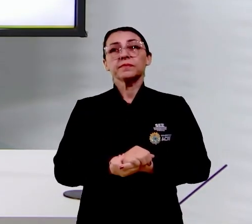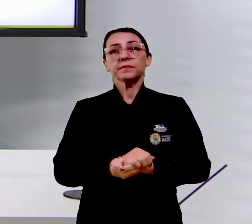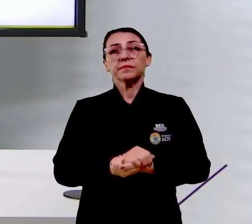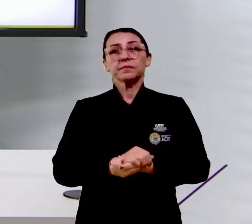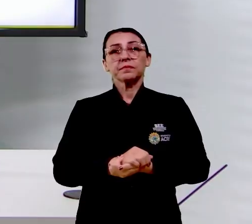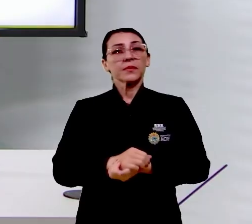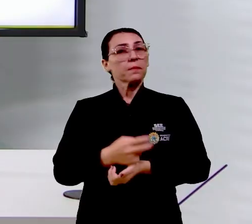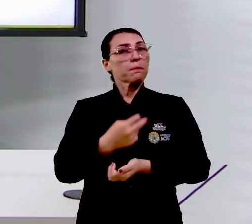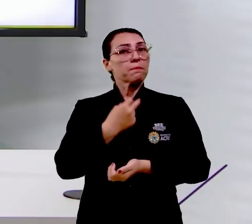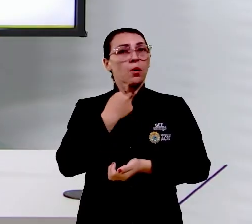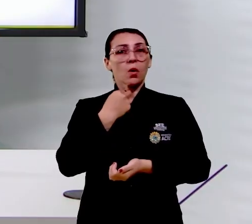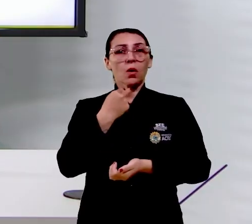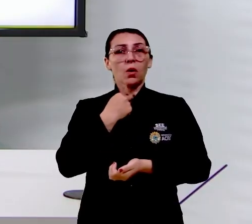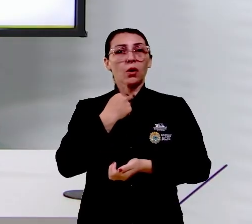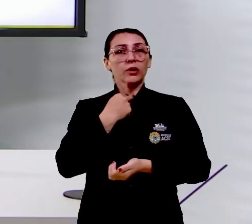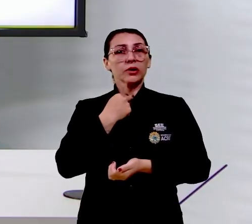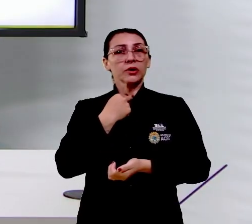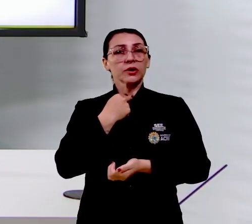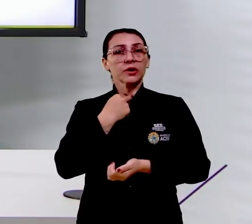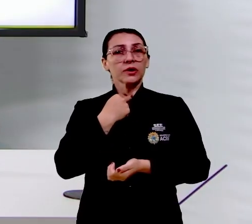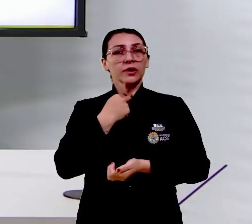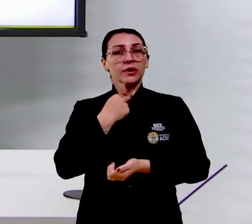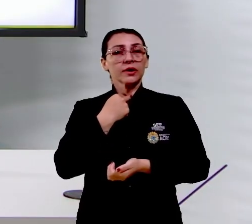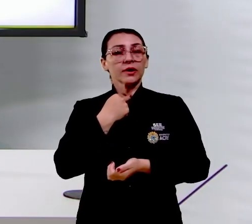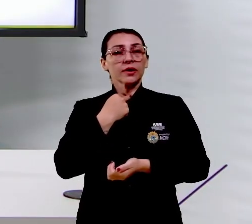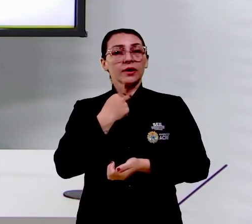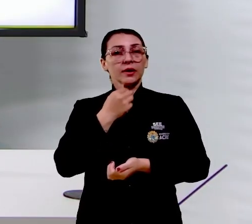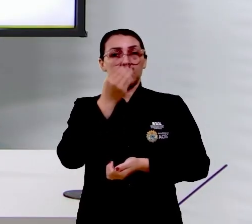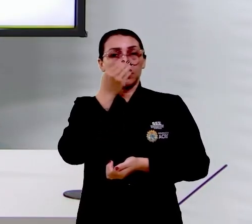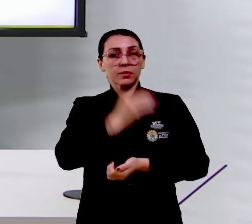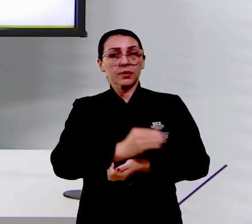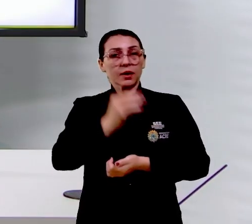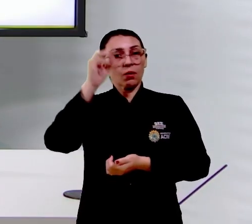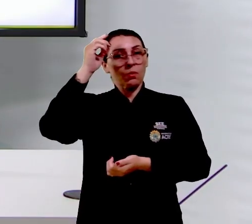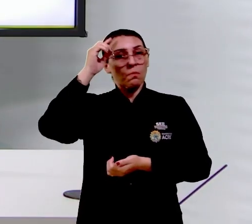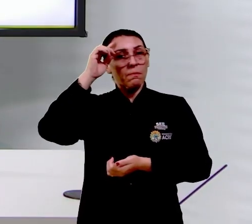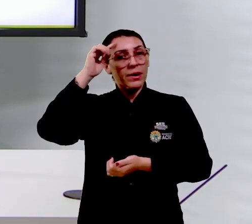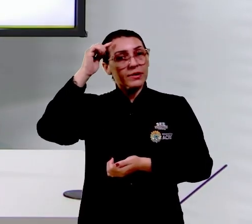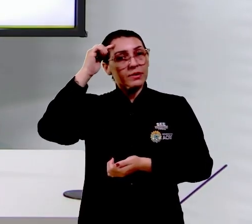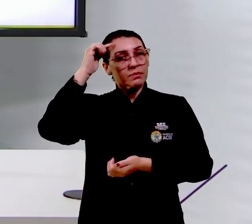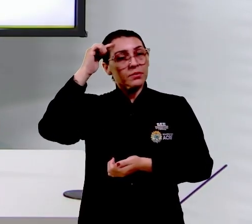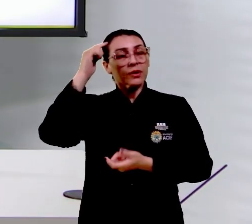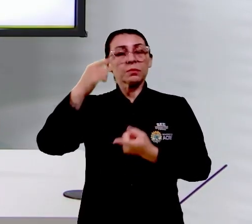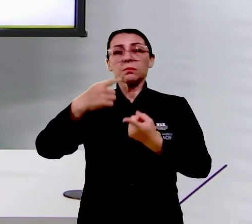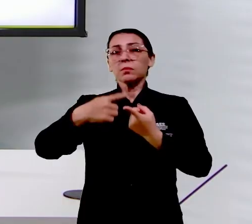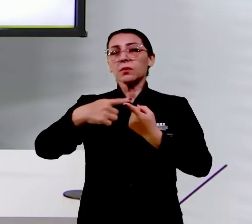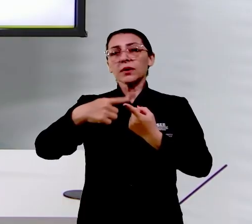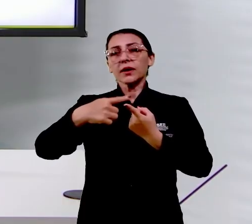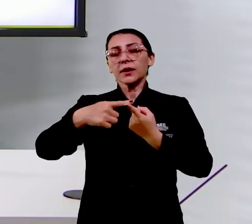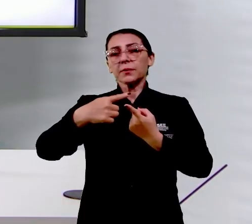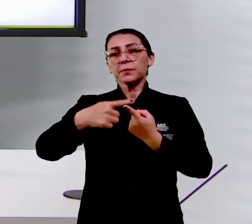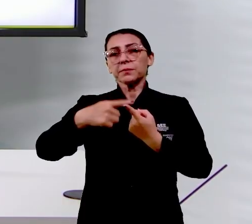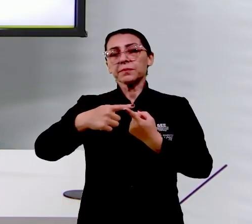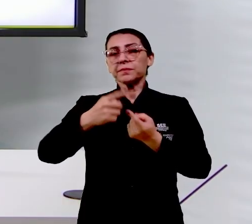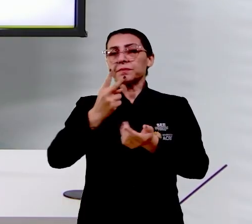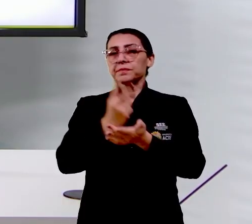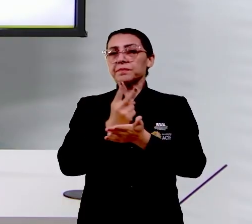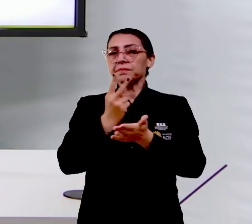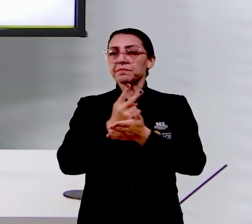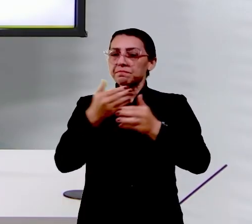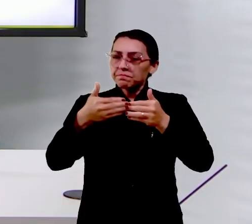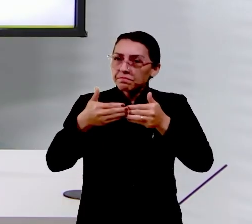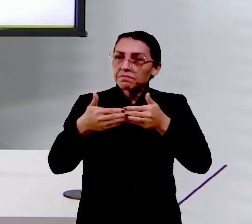Ninguém pode desvalorizar o racionalismo. O racionalismo ele vai ser o